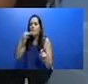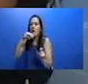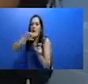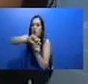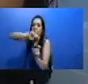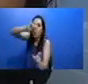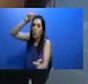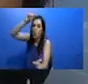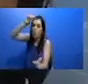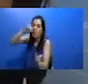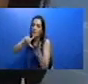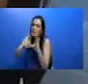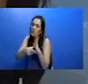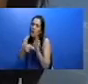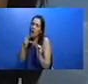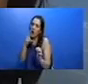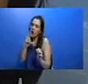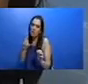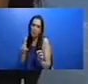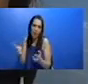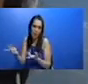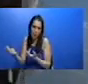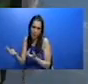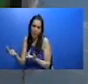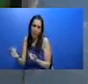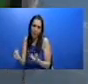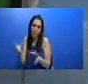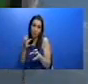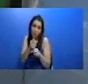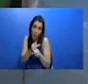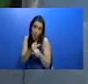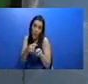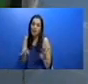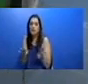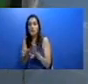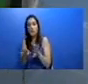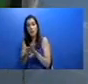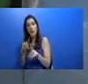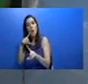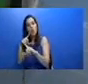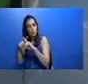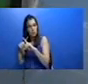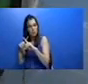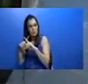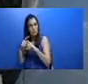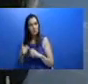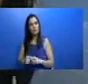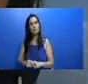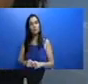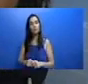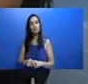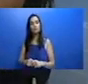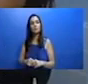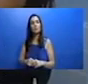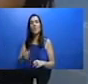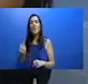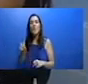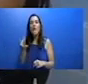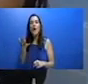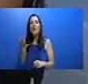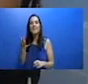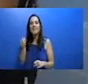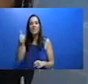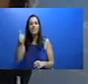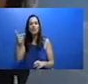resultado, né, são iguais, os dois resultados. E quantas dúzias de mangas há nessa embalagem?